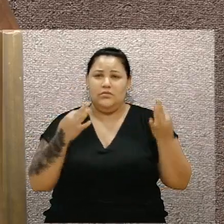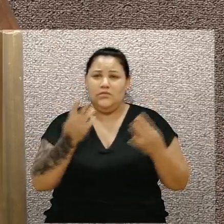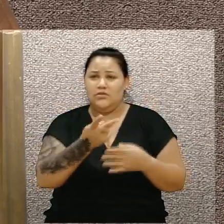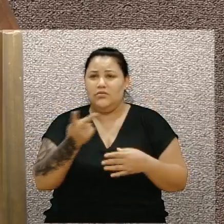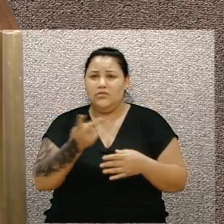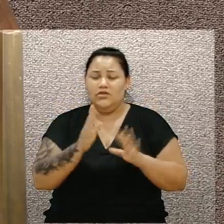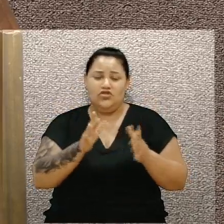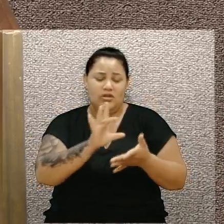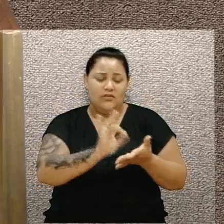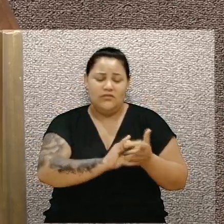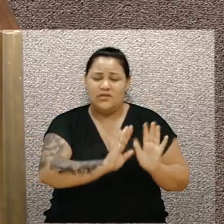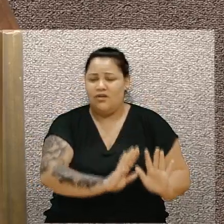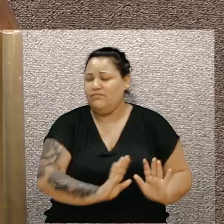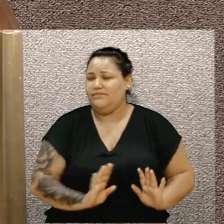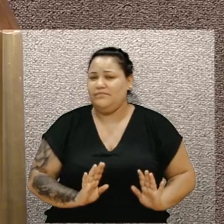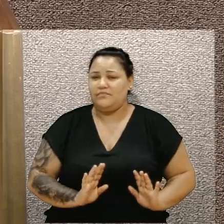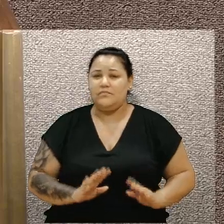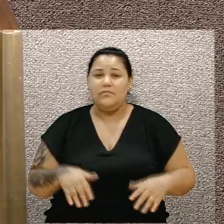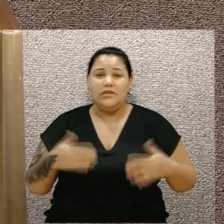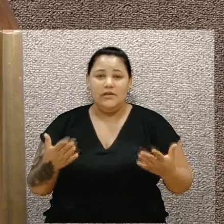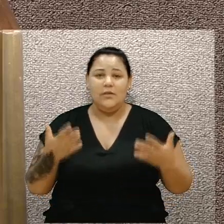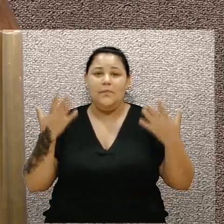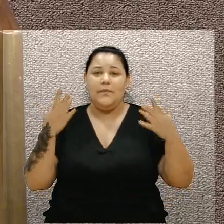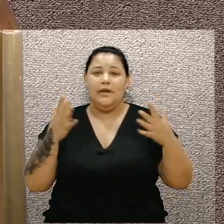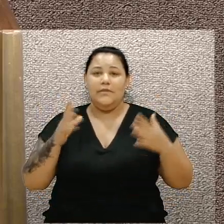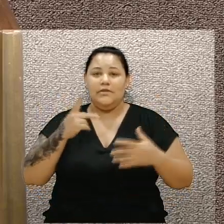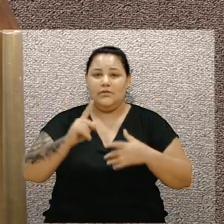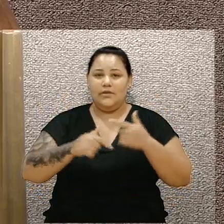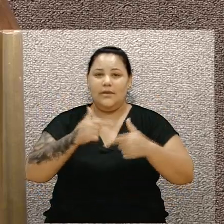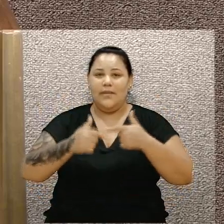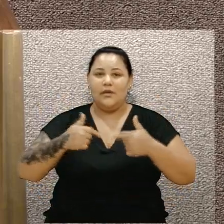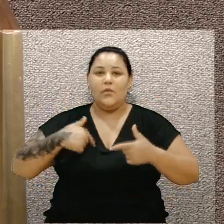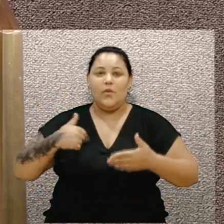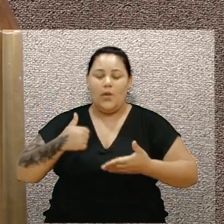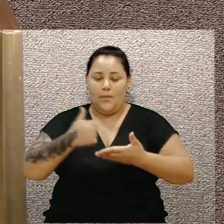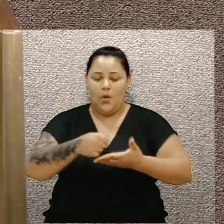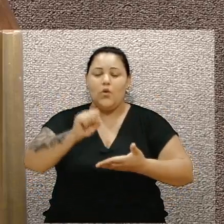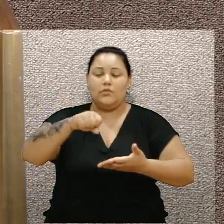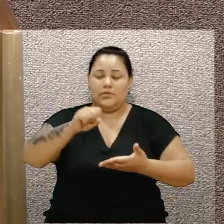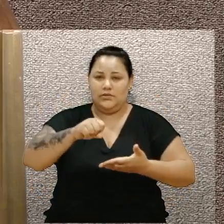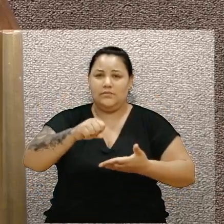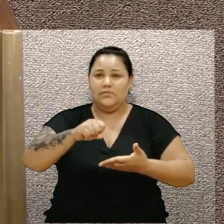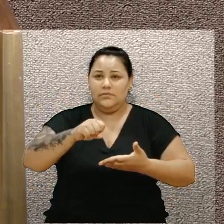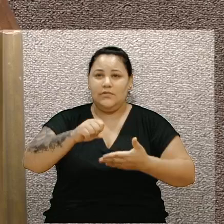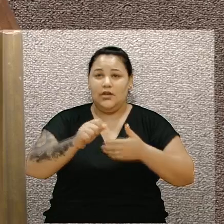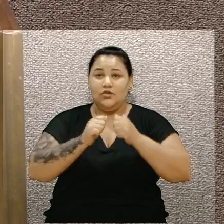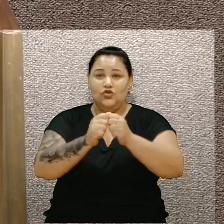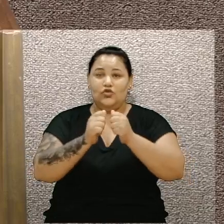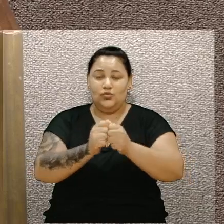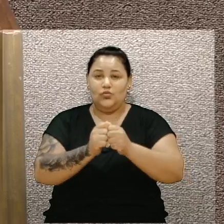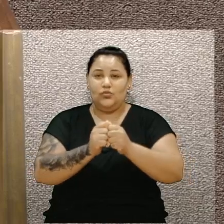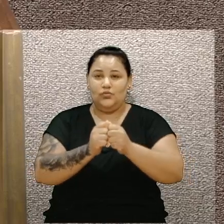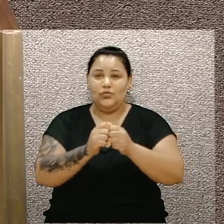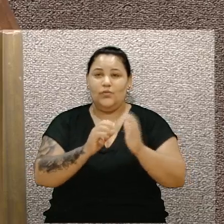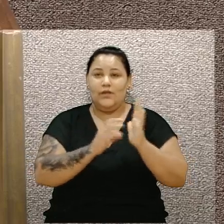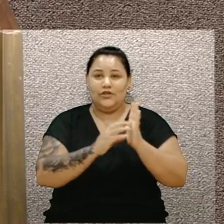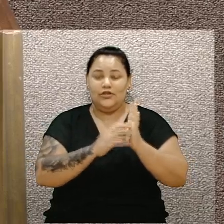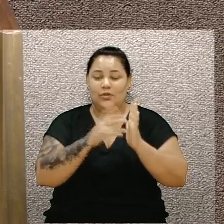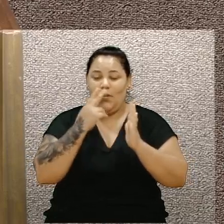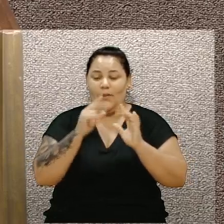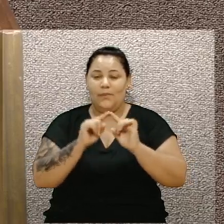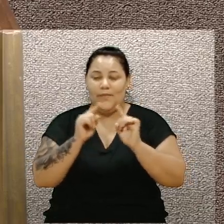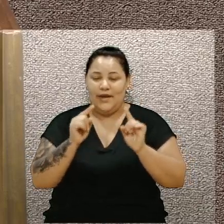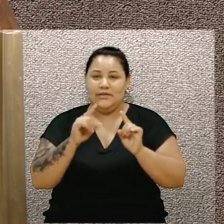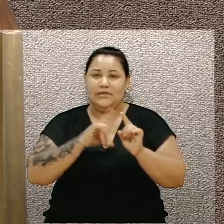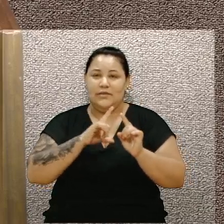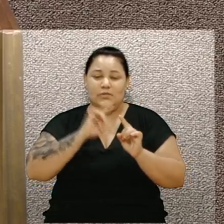já está definido. Então, parabéns pela sua postura, contem conosco, estamos juntos no mesmo partido, mas comungamos de